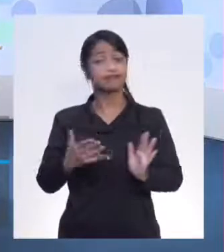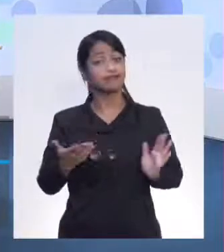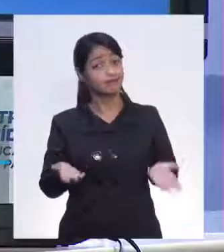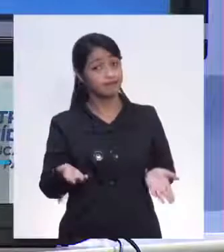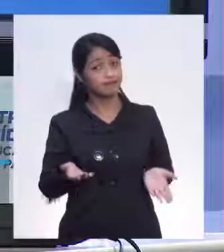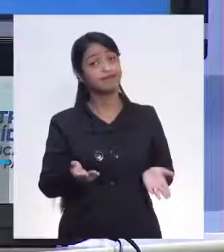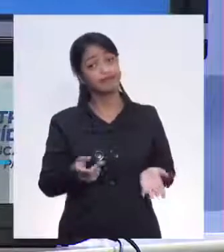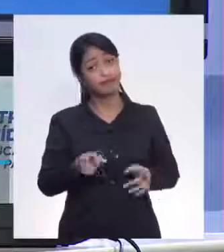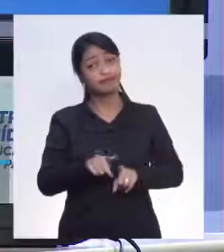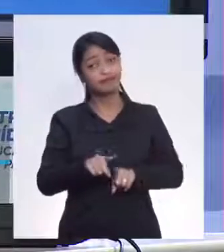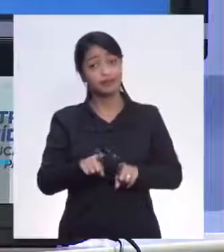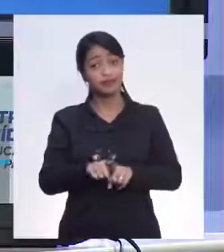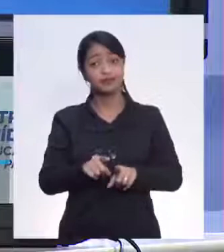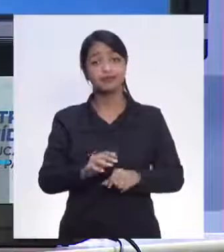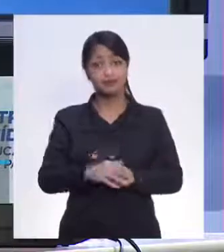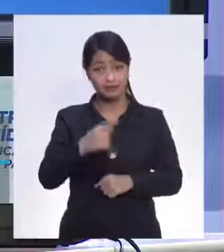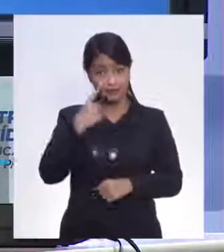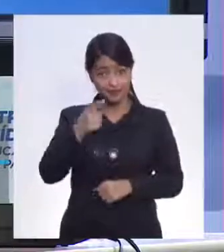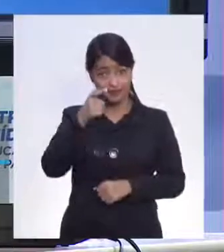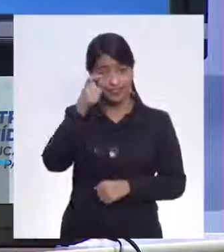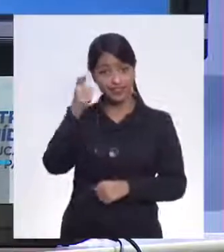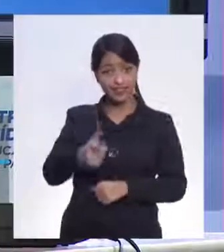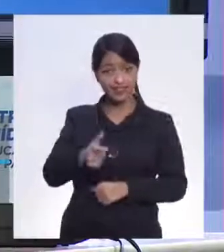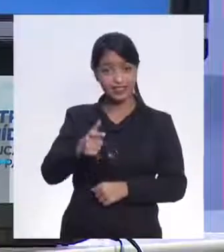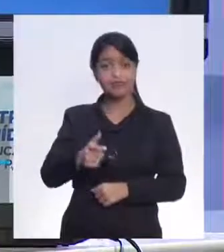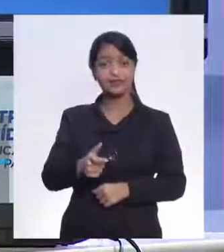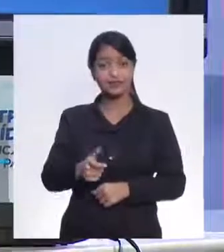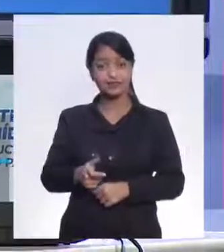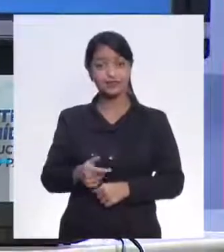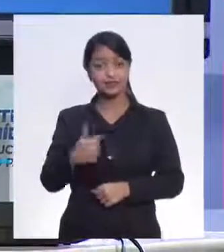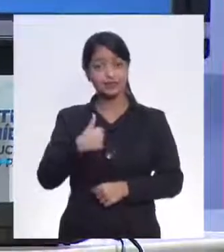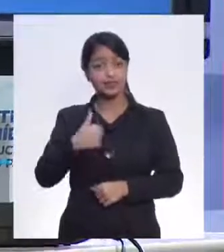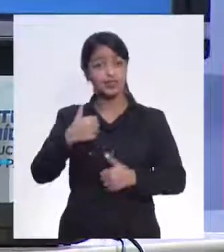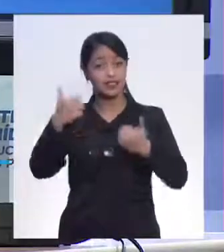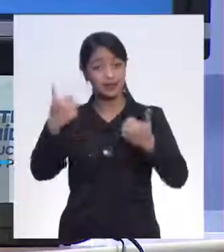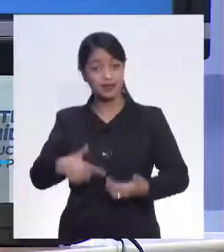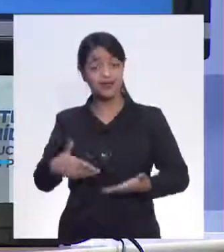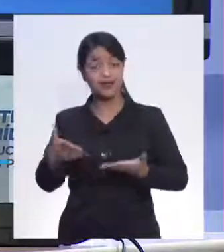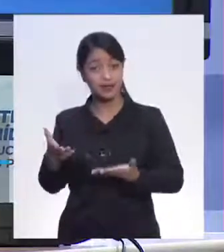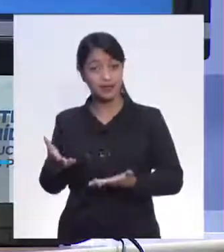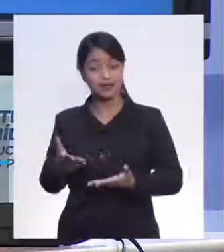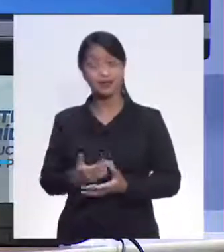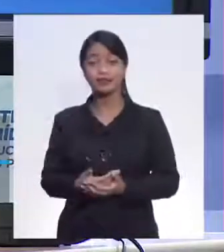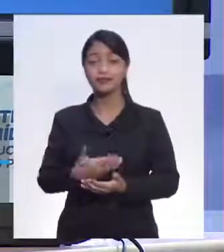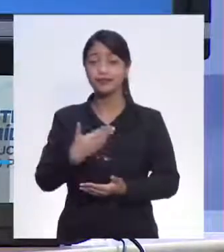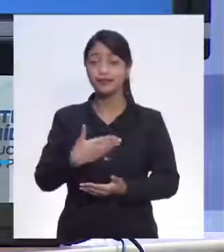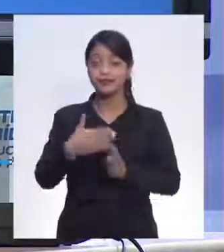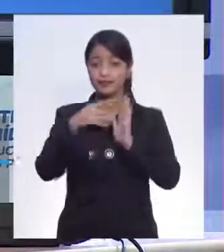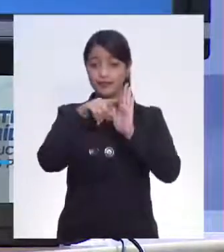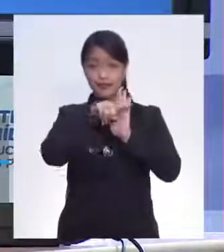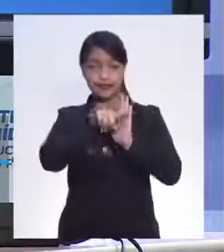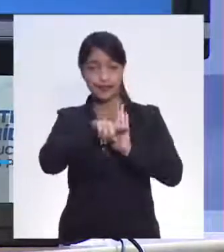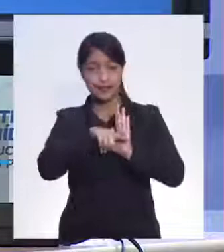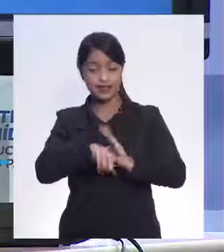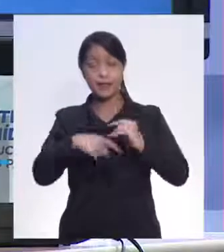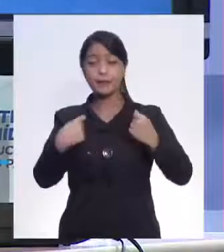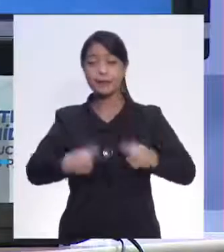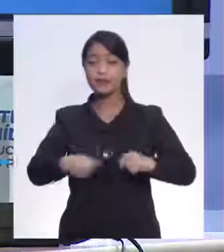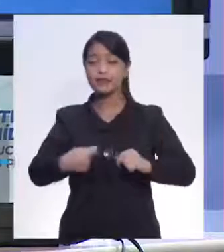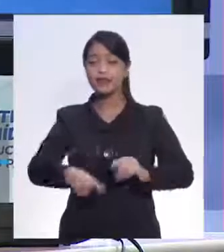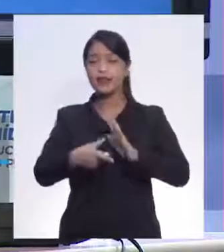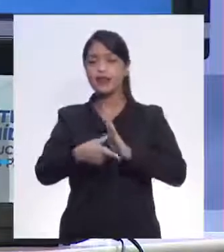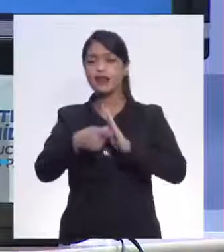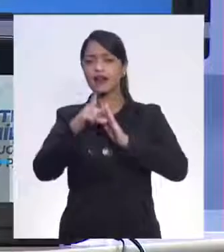essa leitura que a gente faz. Olha que interessante, gente. Por quê? Isso que eu estava dizendo. Quando formos analisar a obra dele, tenhamos sempre um